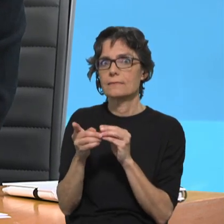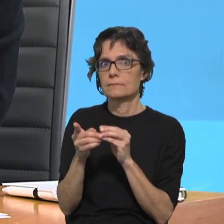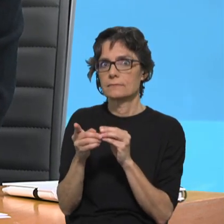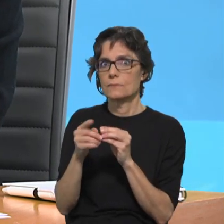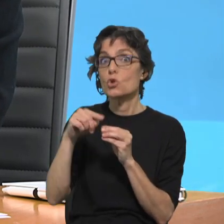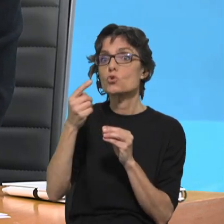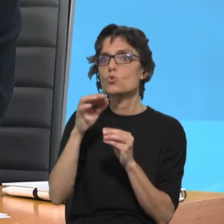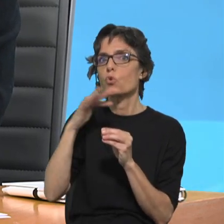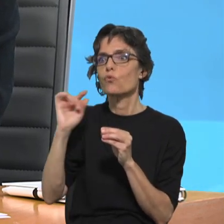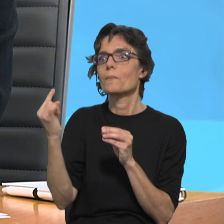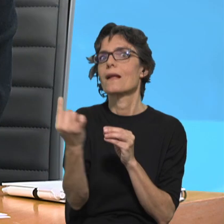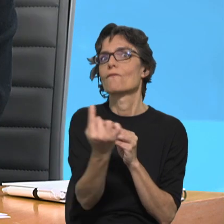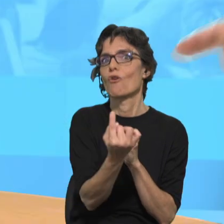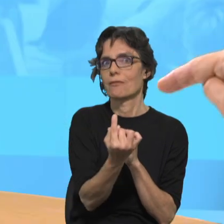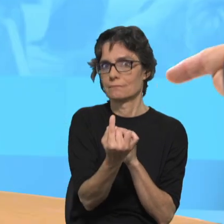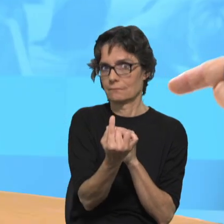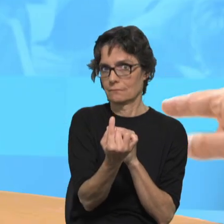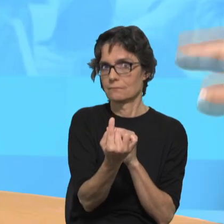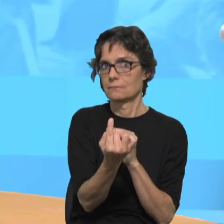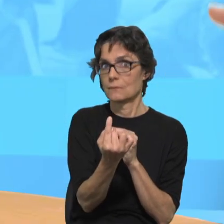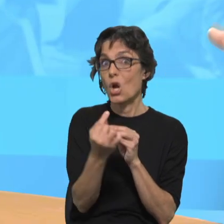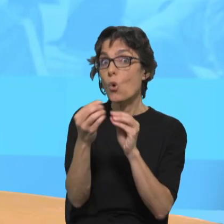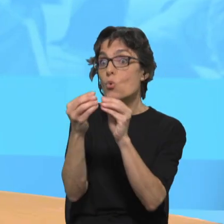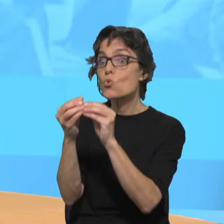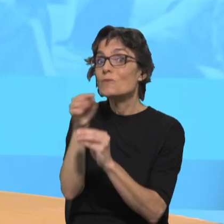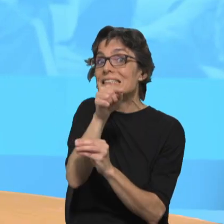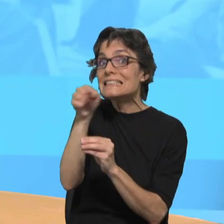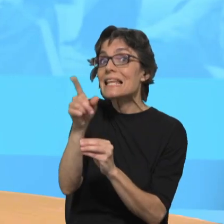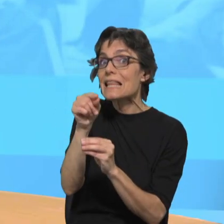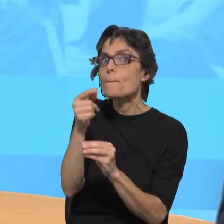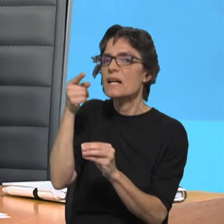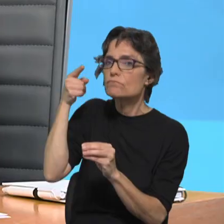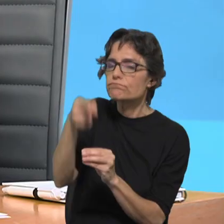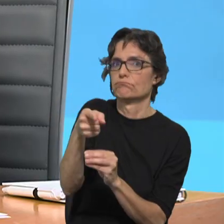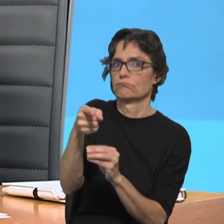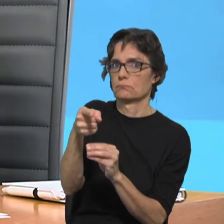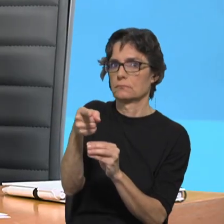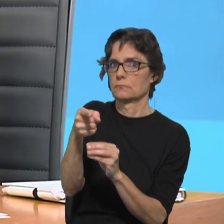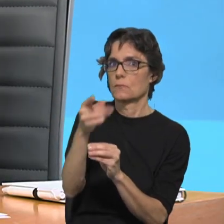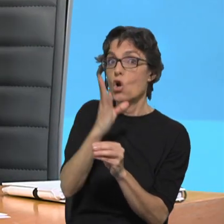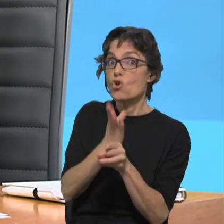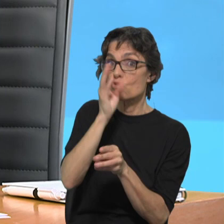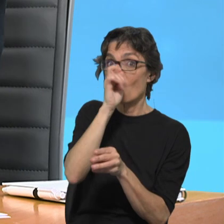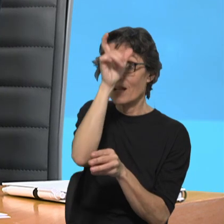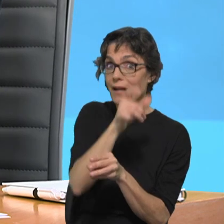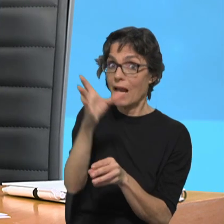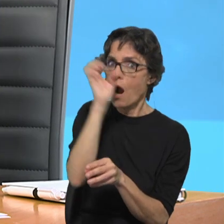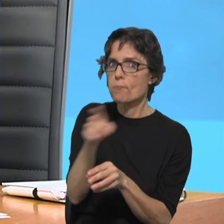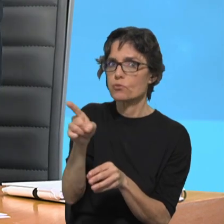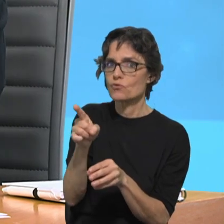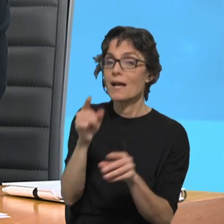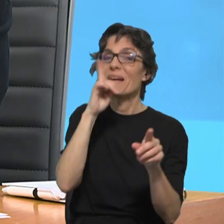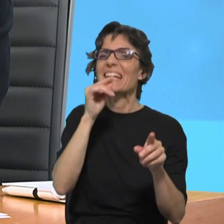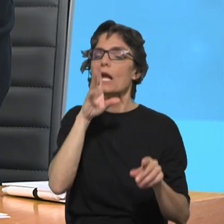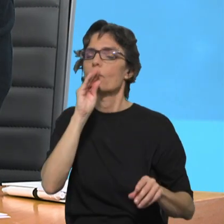outros elementos da família. E os cúmplices também devem ser julgados. Não é só o abusador, porque quem cala, consente.